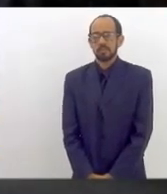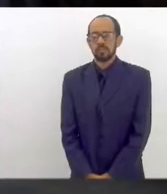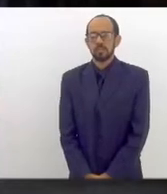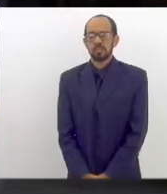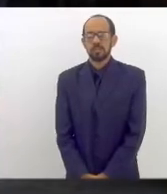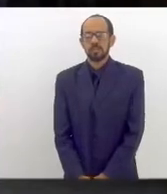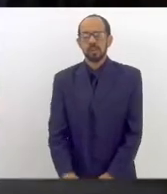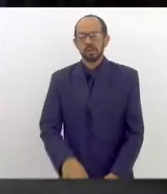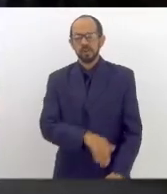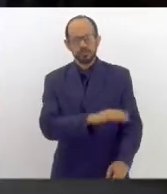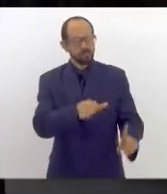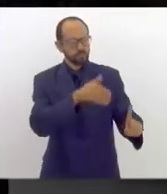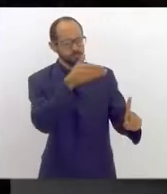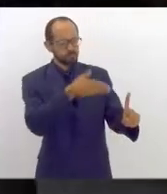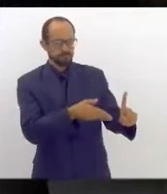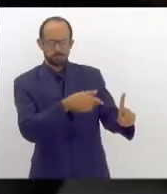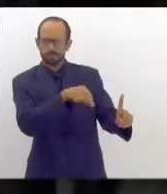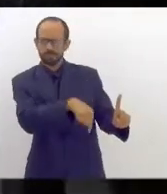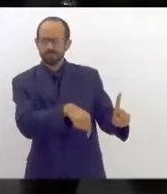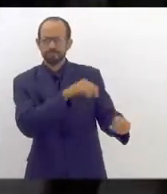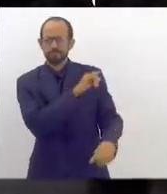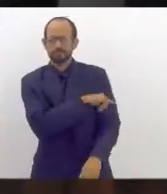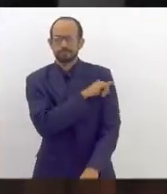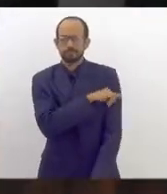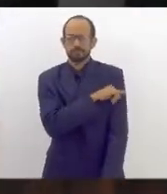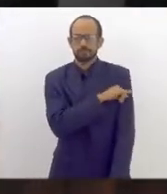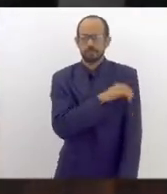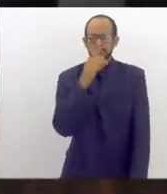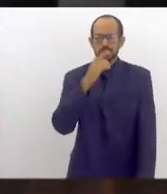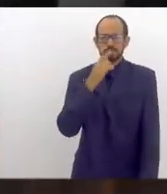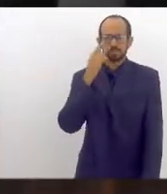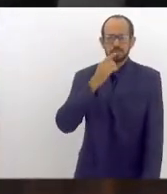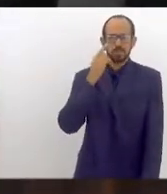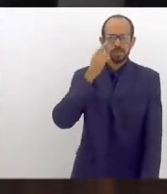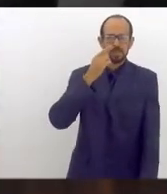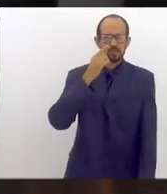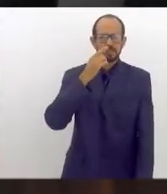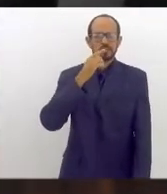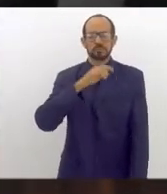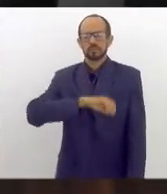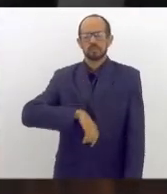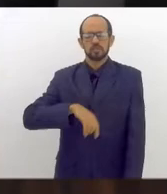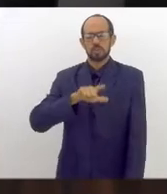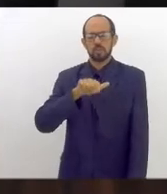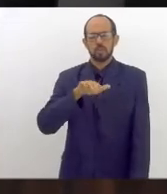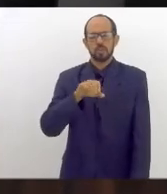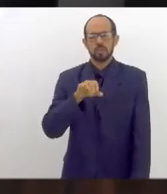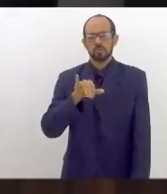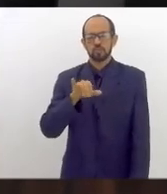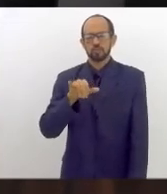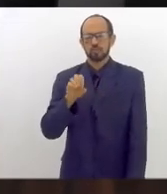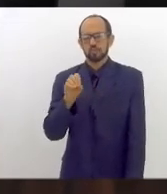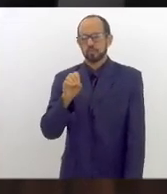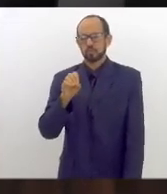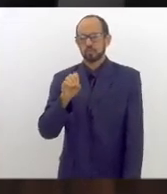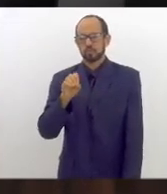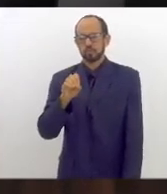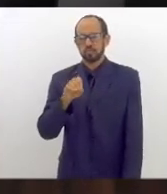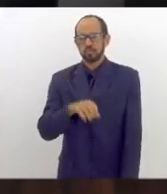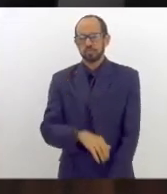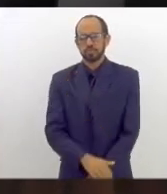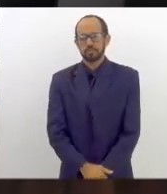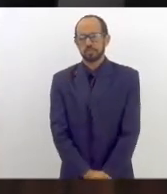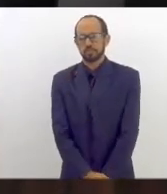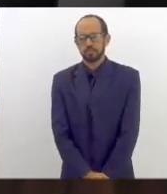dos títulos do Estado do Rio de Janeiro aos desembargadores Doutor Antônio lózio Barros Bastos por favor